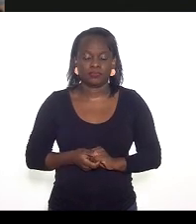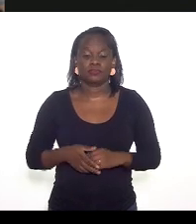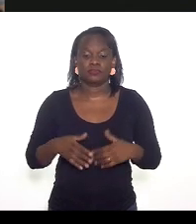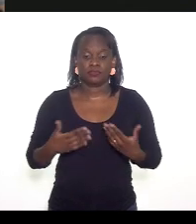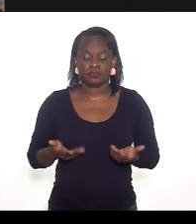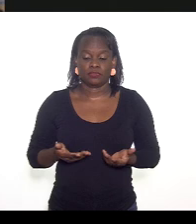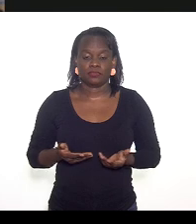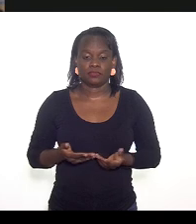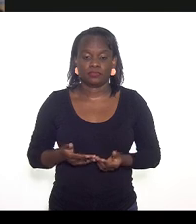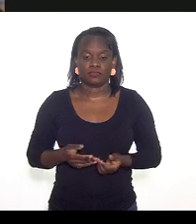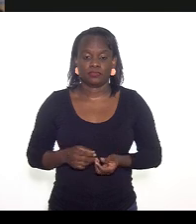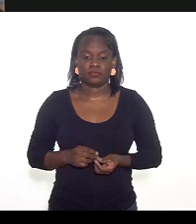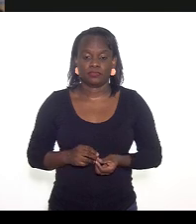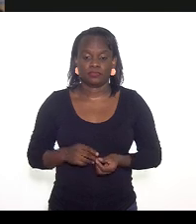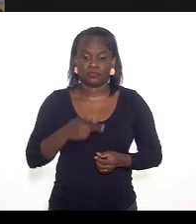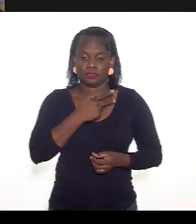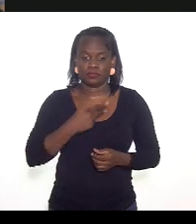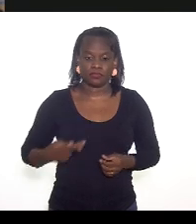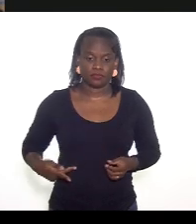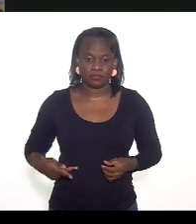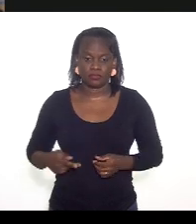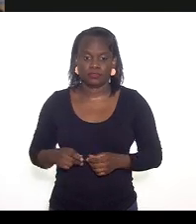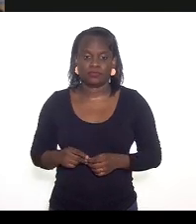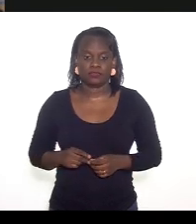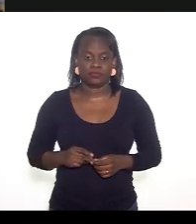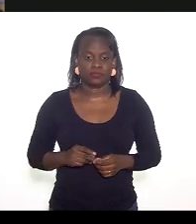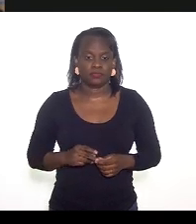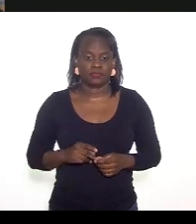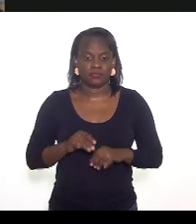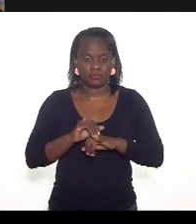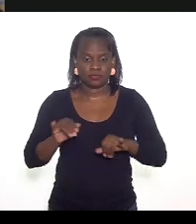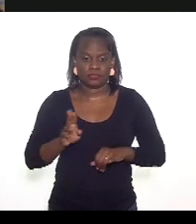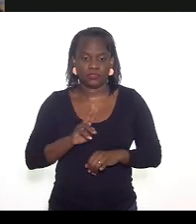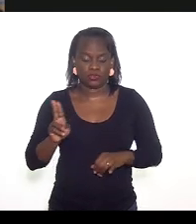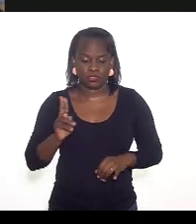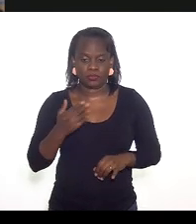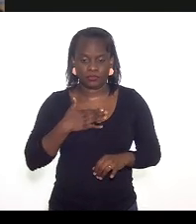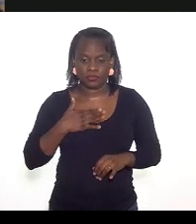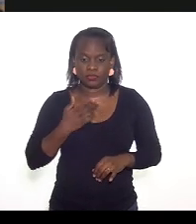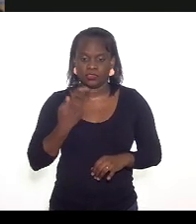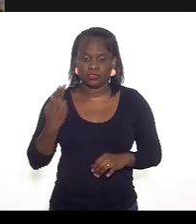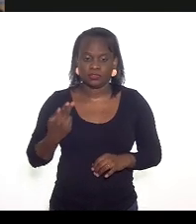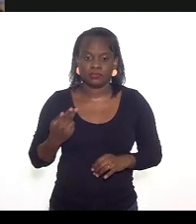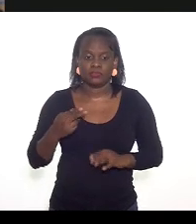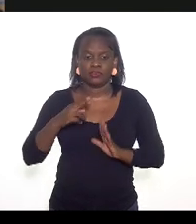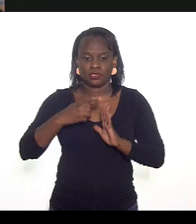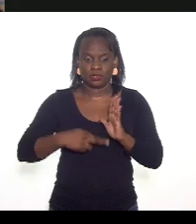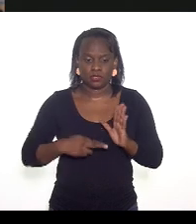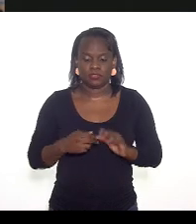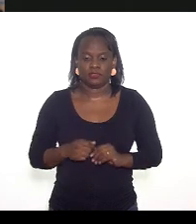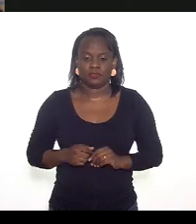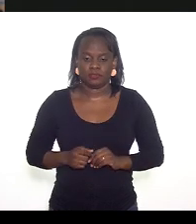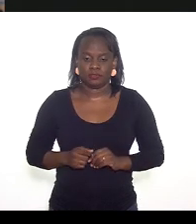Então, o presidente nomeia, eu me nomeio aqui o relator do